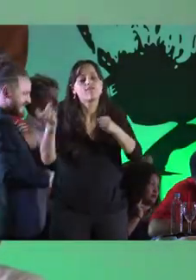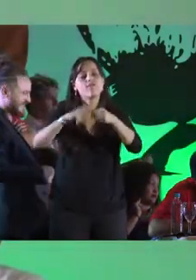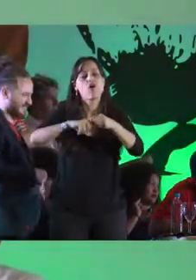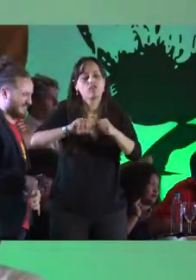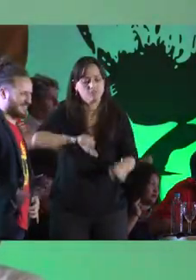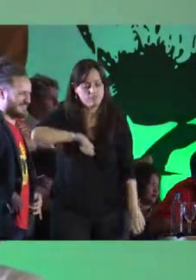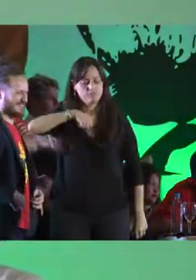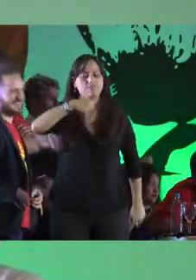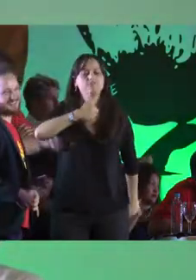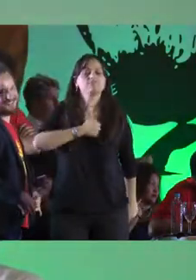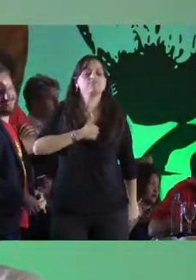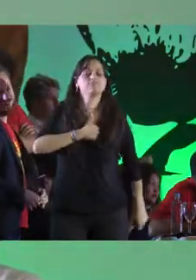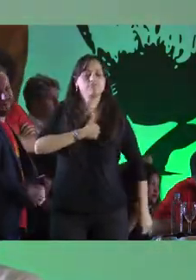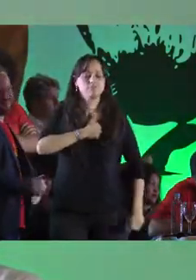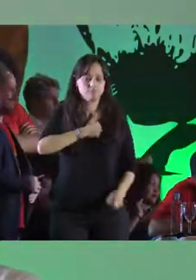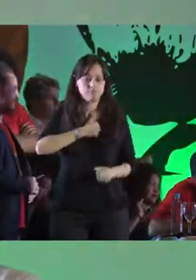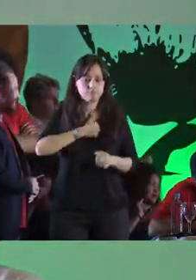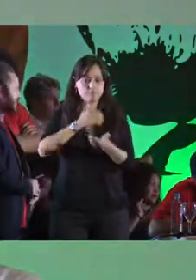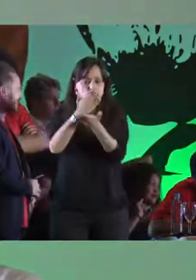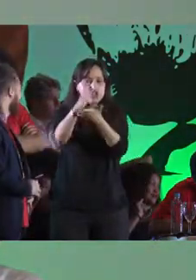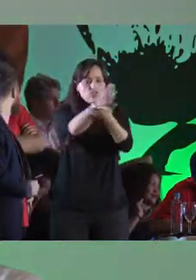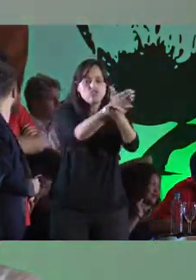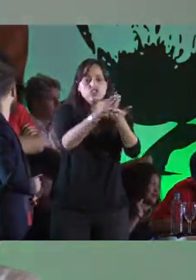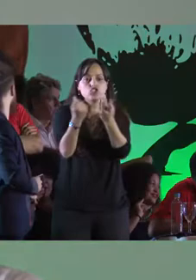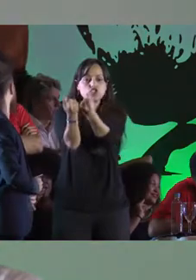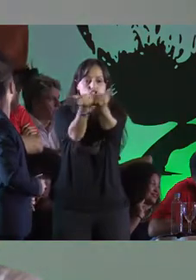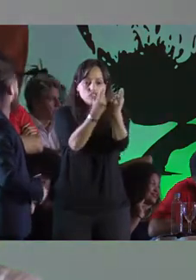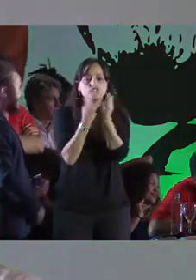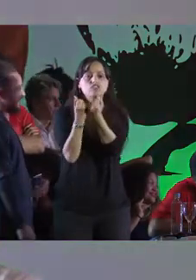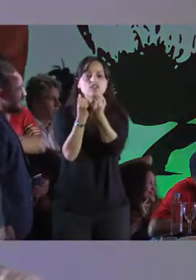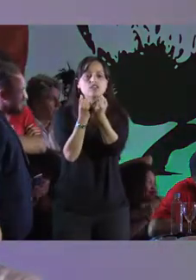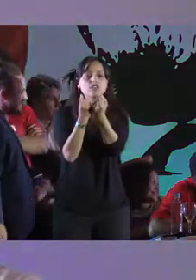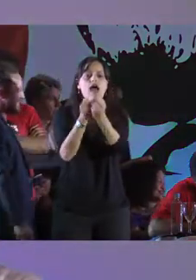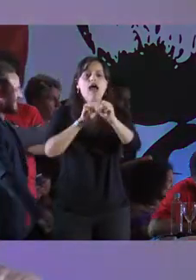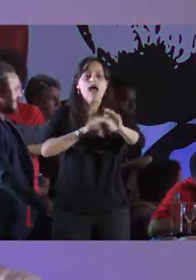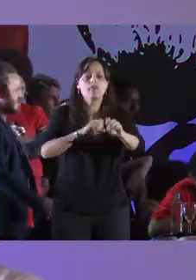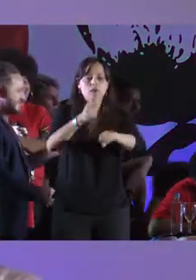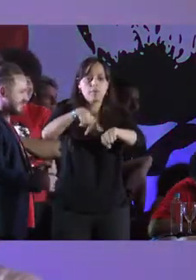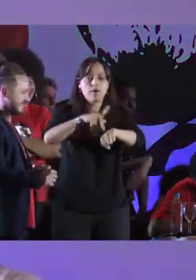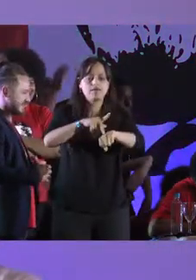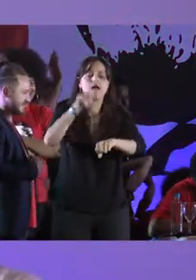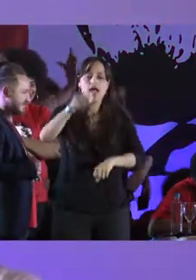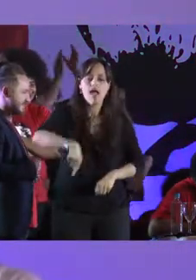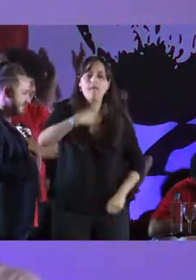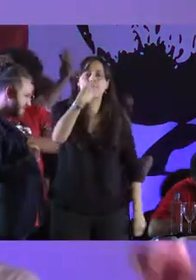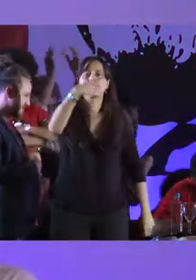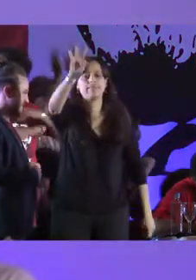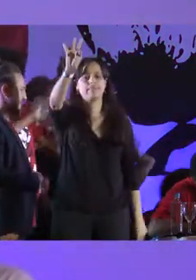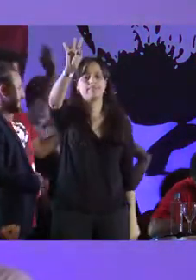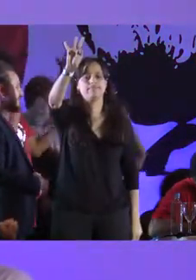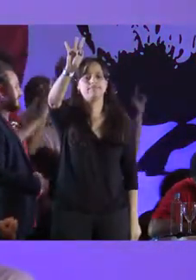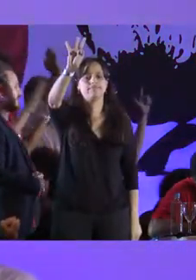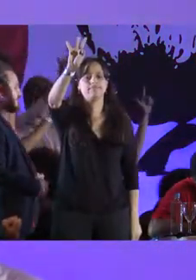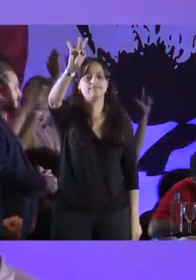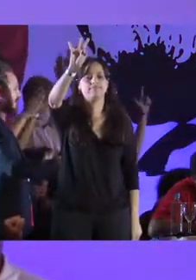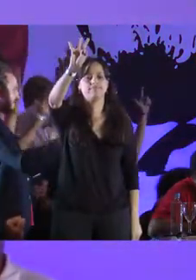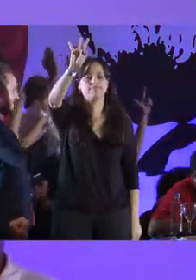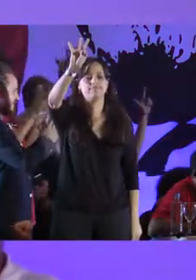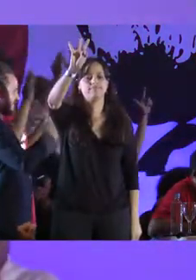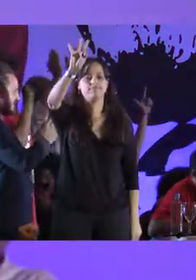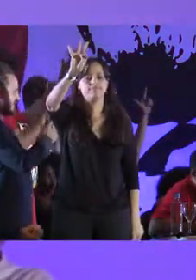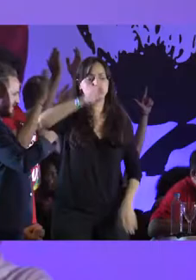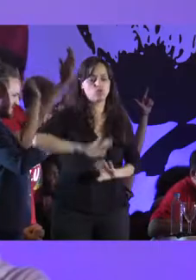crescimento, a distribuição de renda, a educação nesse país, é exatamente o Partido dos Trabalhadores e os seus aliados.